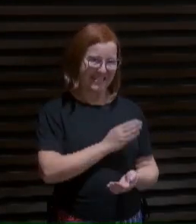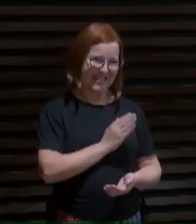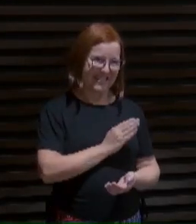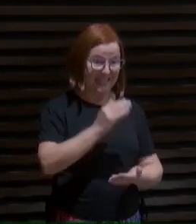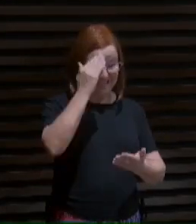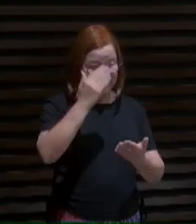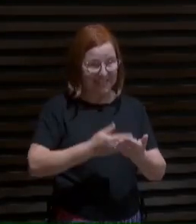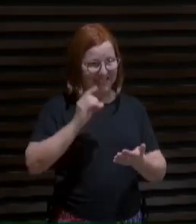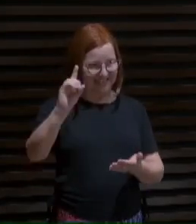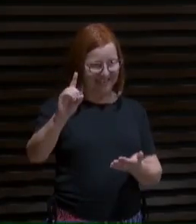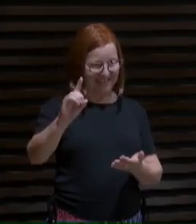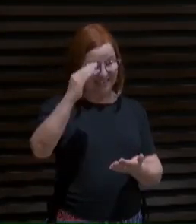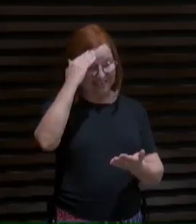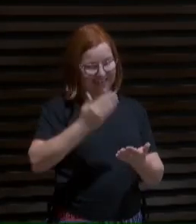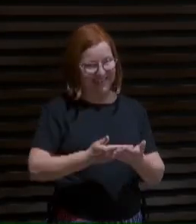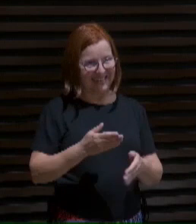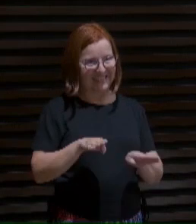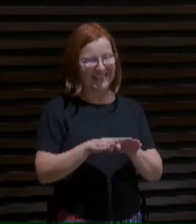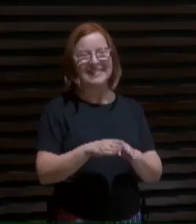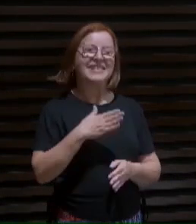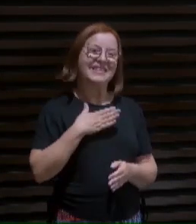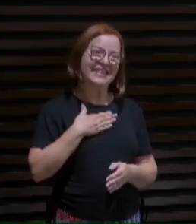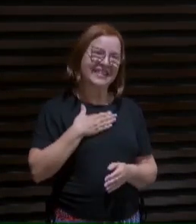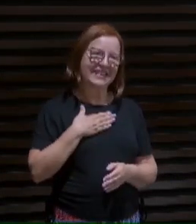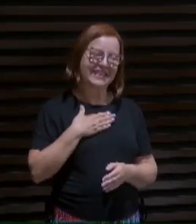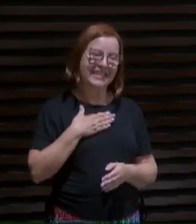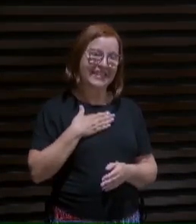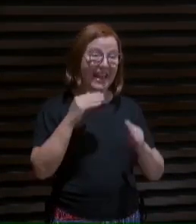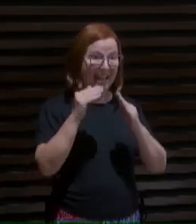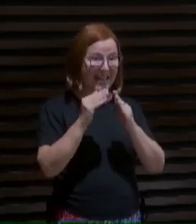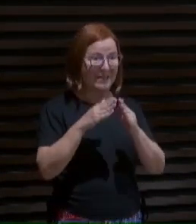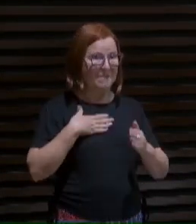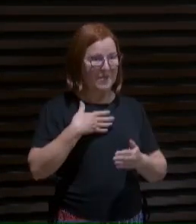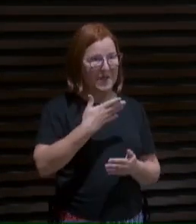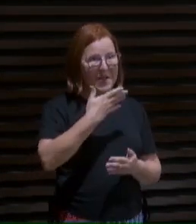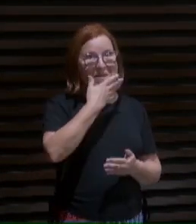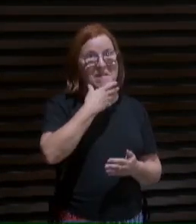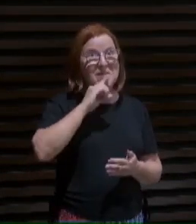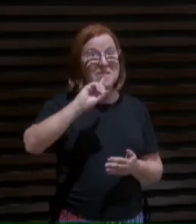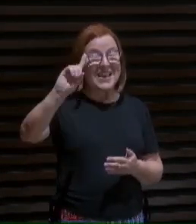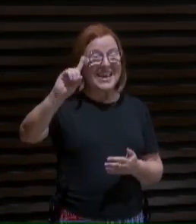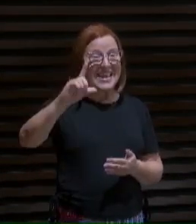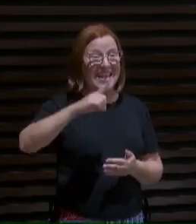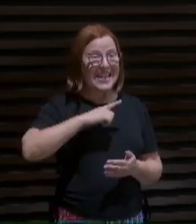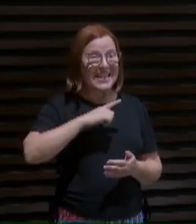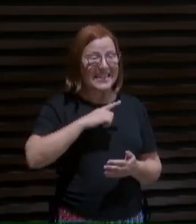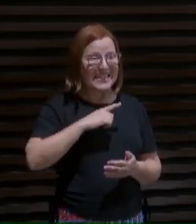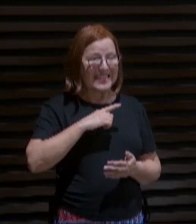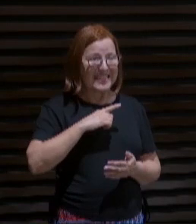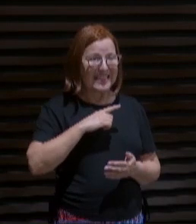Credes em Deus, crede também em mim. Aí ele diz: na casa de meu pai tem um bocado